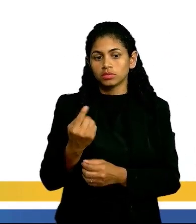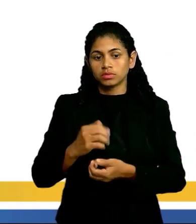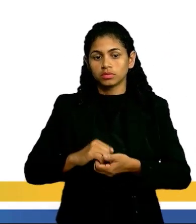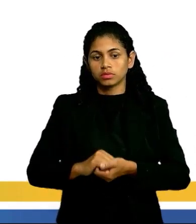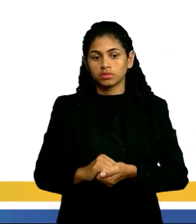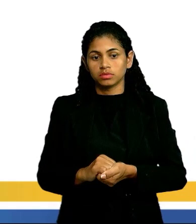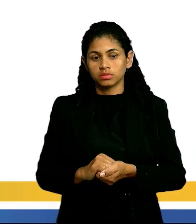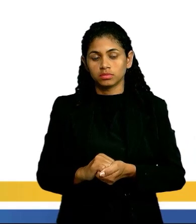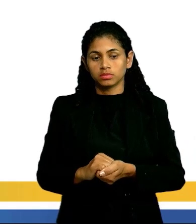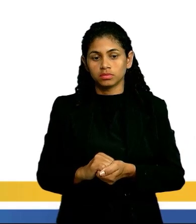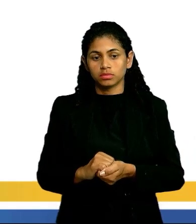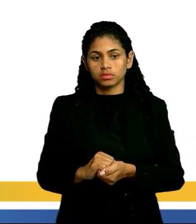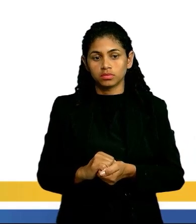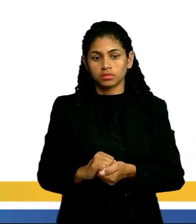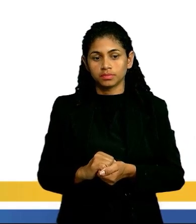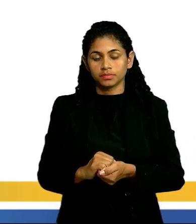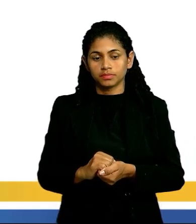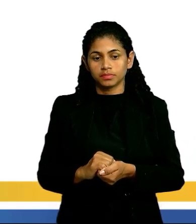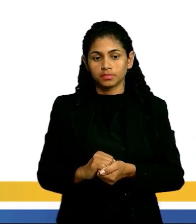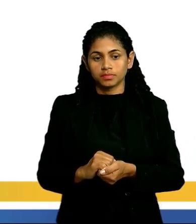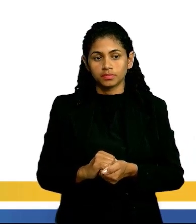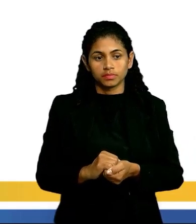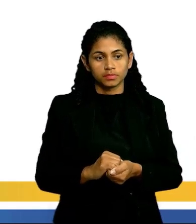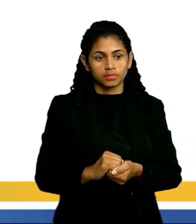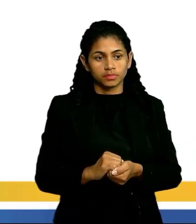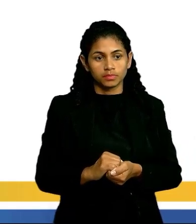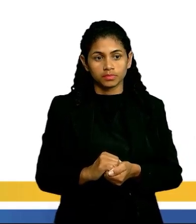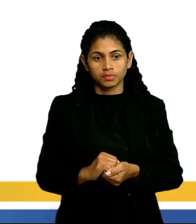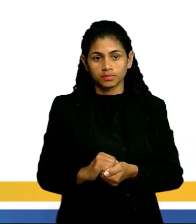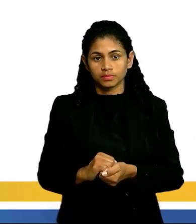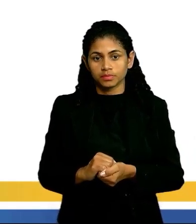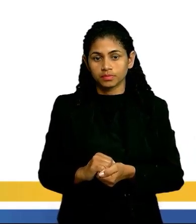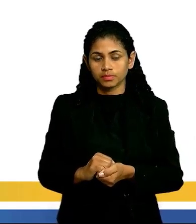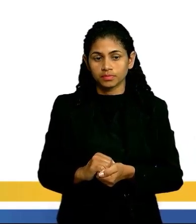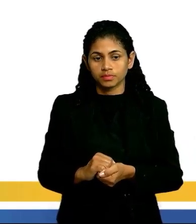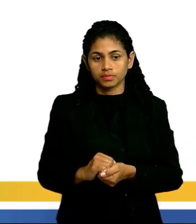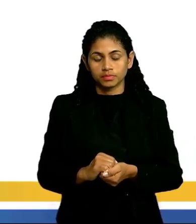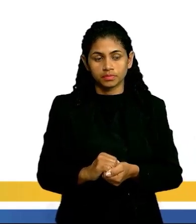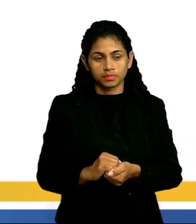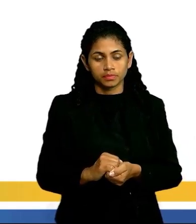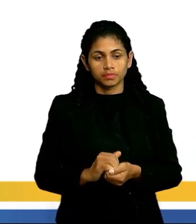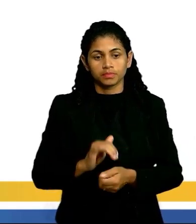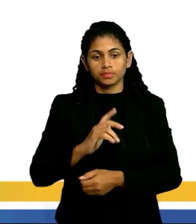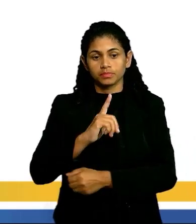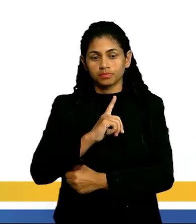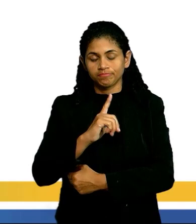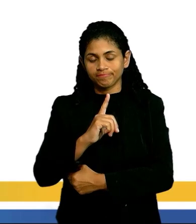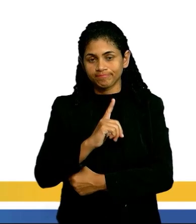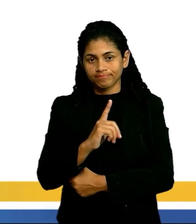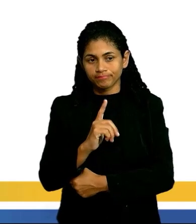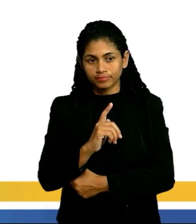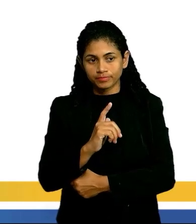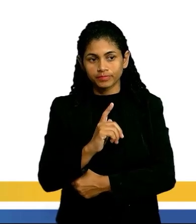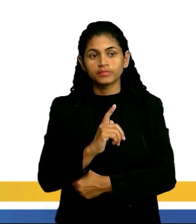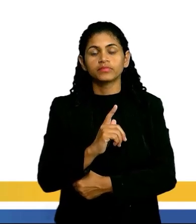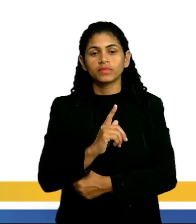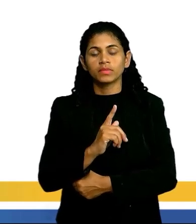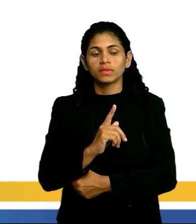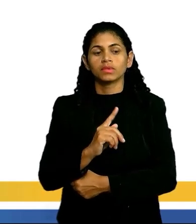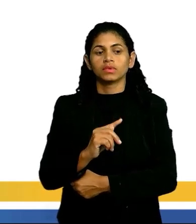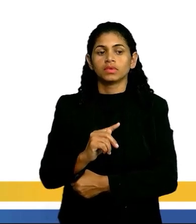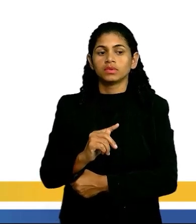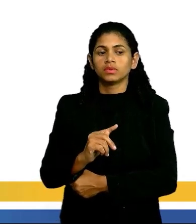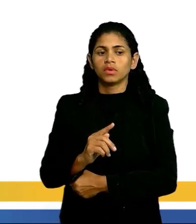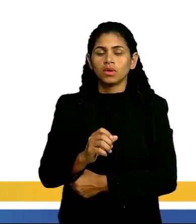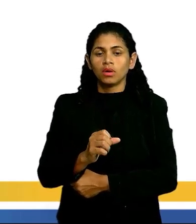esses valores. Perfeito? Vamos seguir então. Nesse caso, nós temos uma situação de aplicabilidade de uma